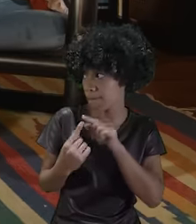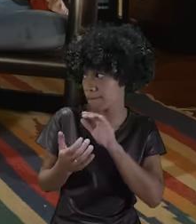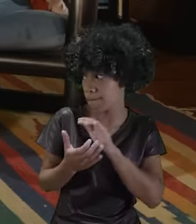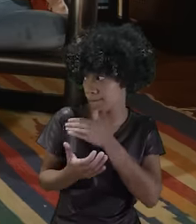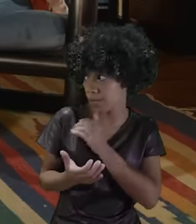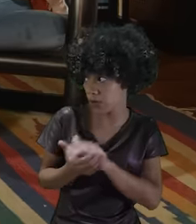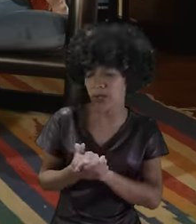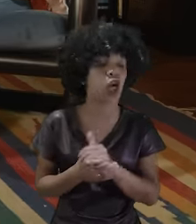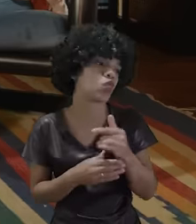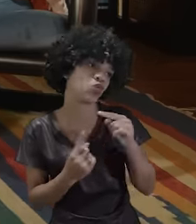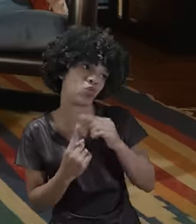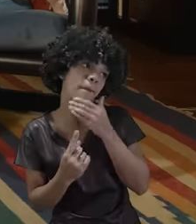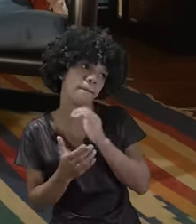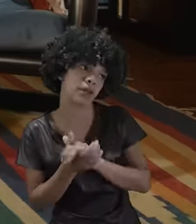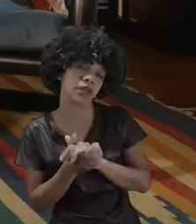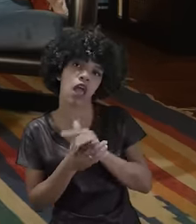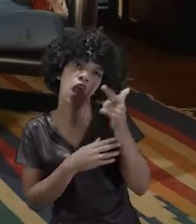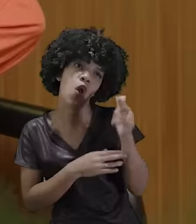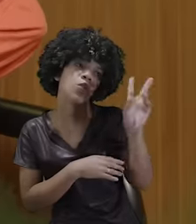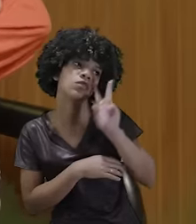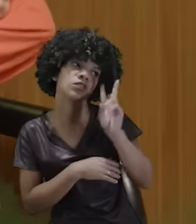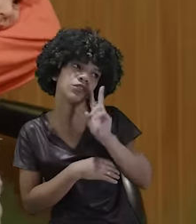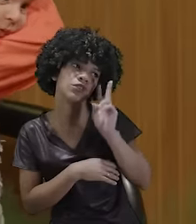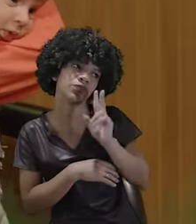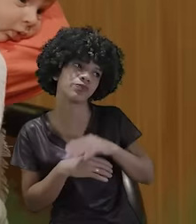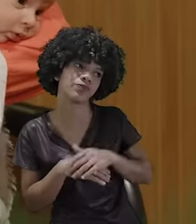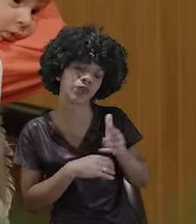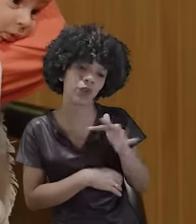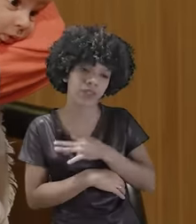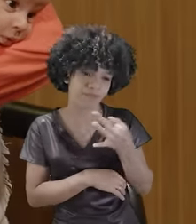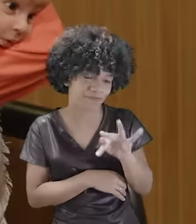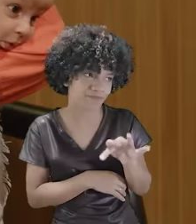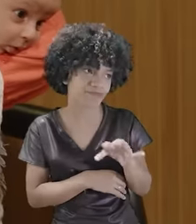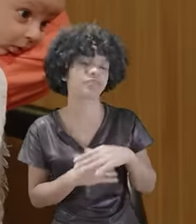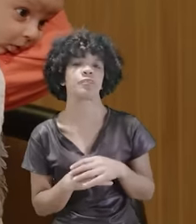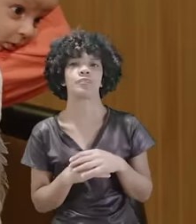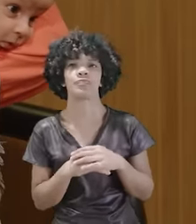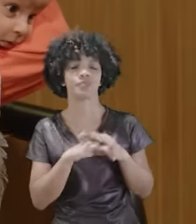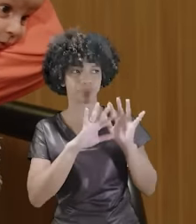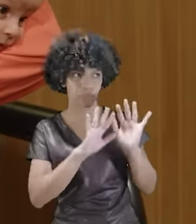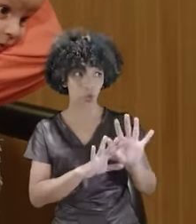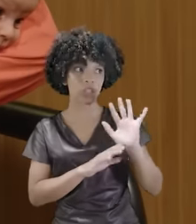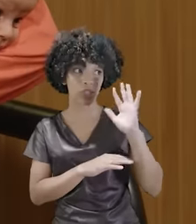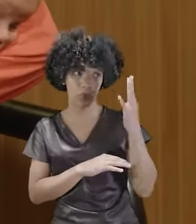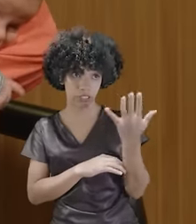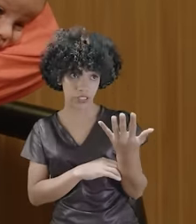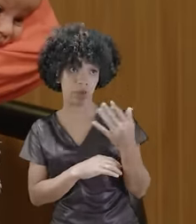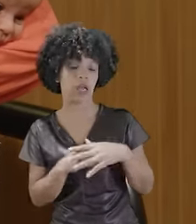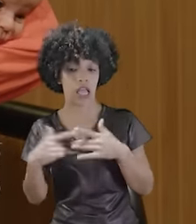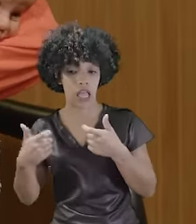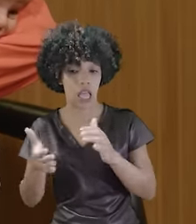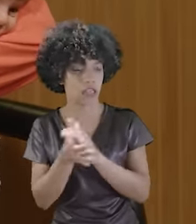primeiro marido a essa é outra história é só outra dor eles ele quando aconteceu